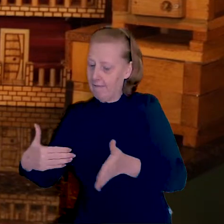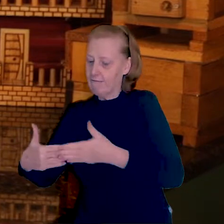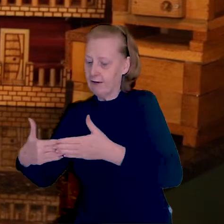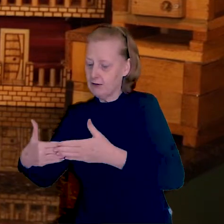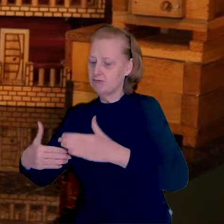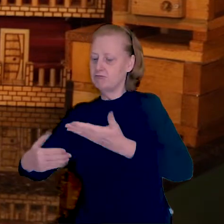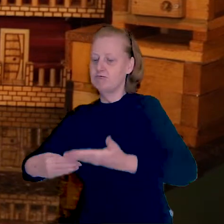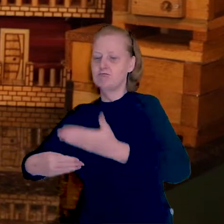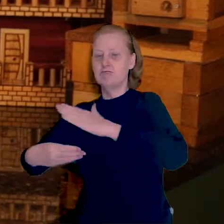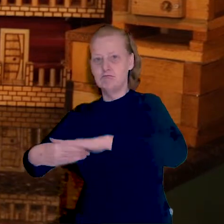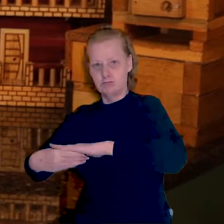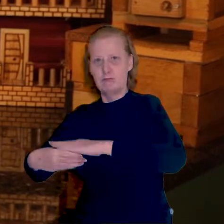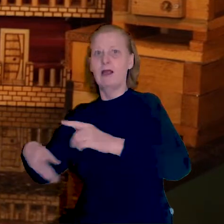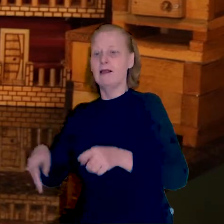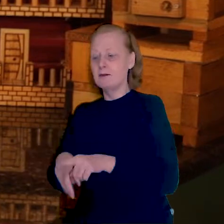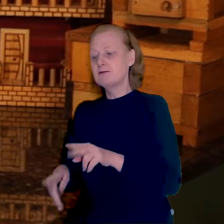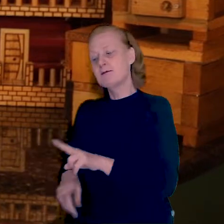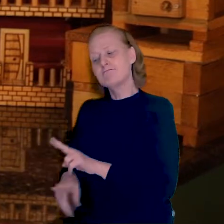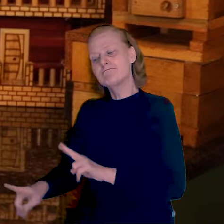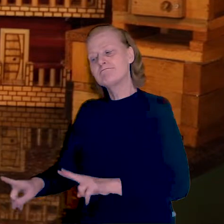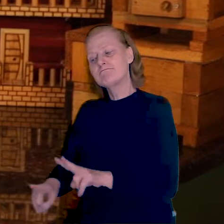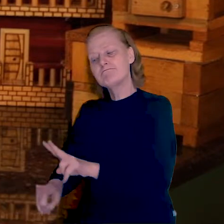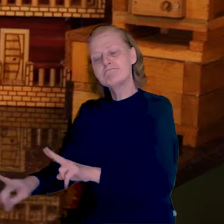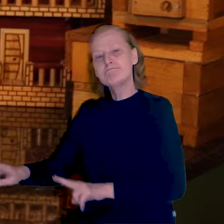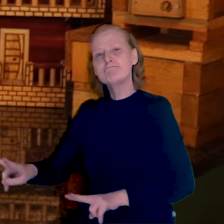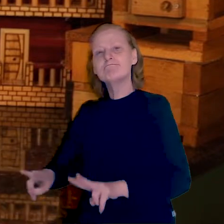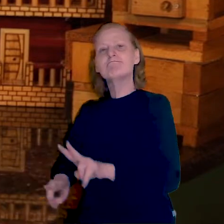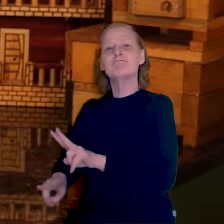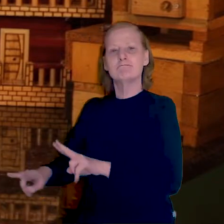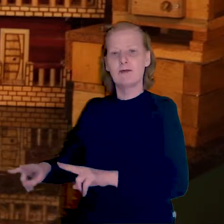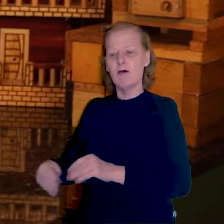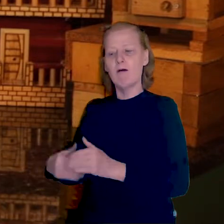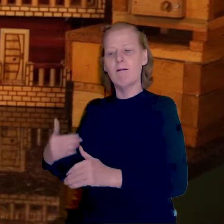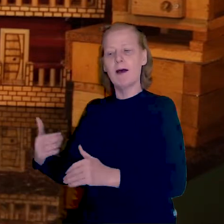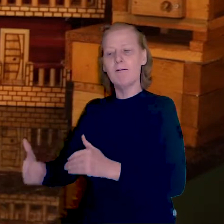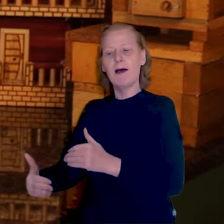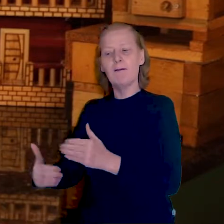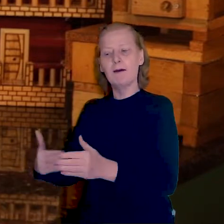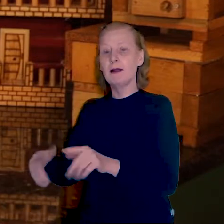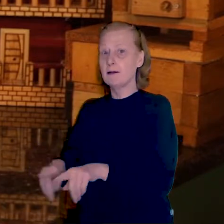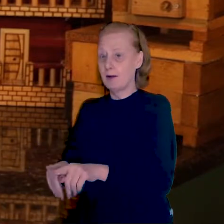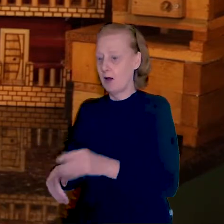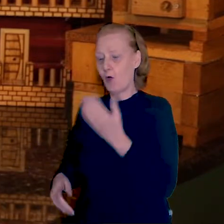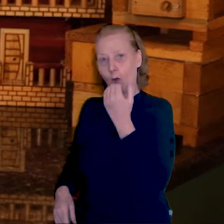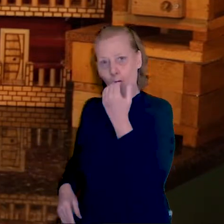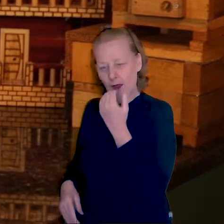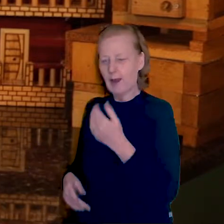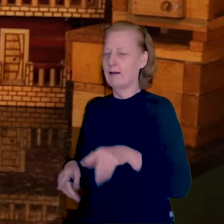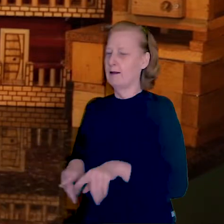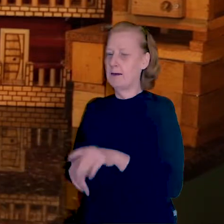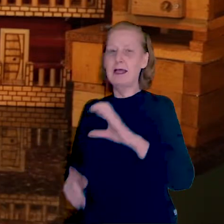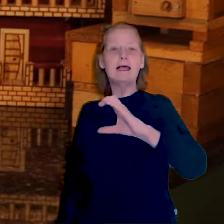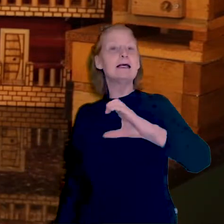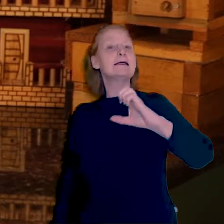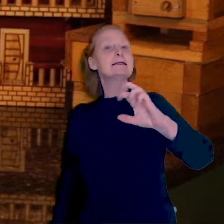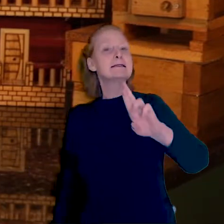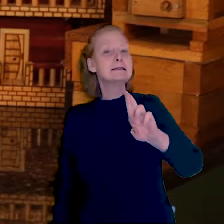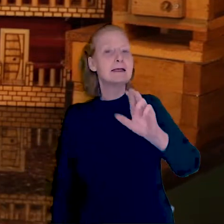e a gente vai acompanhar o desenvolvimento dela, tanto na alimentação, com cera, com